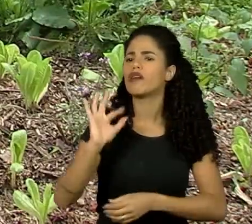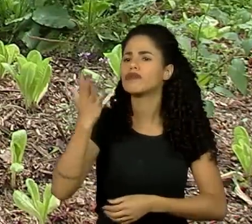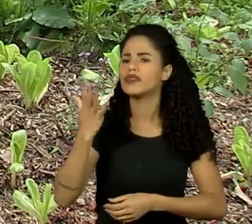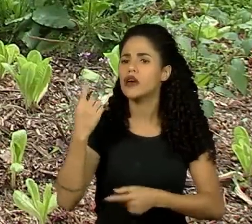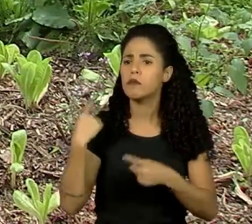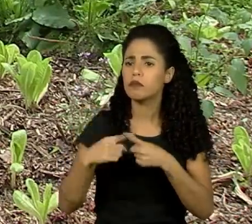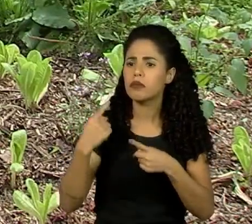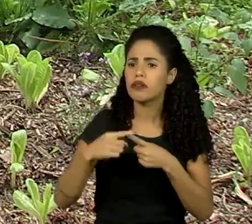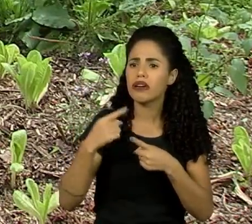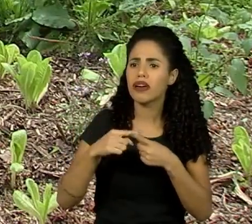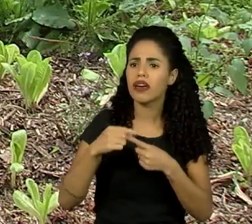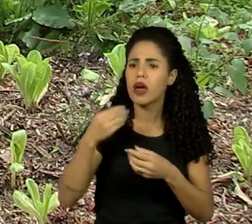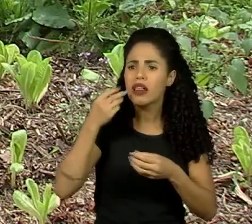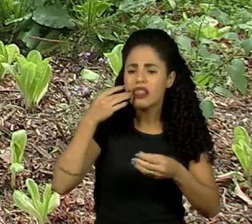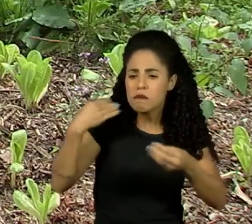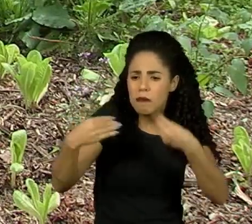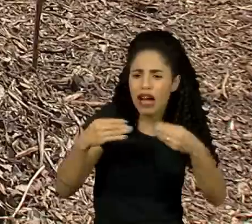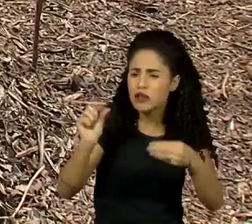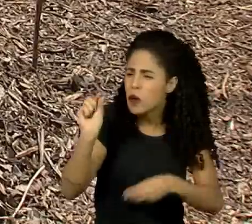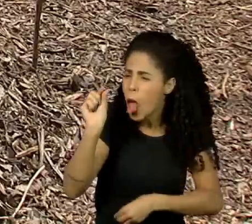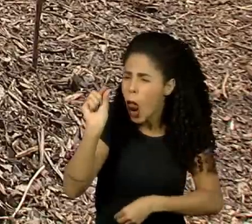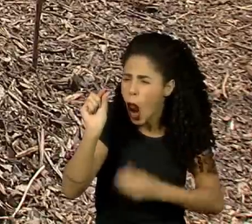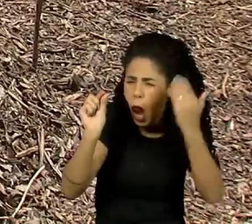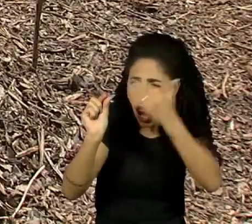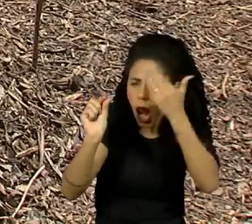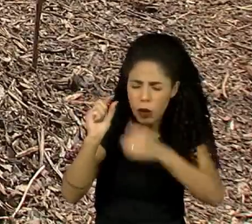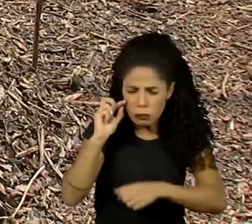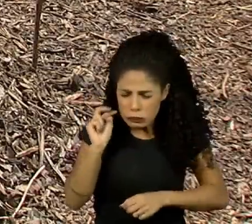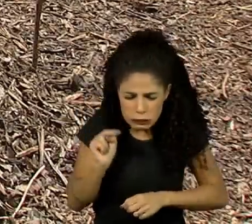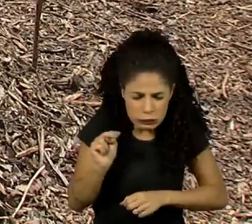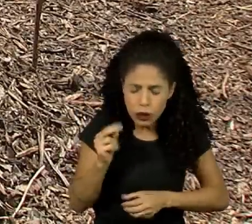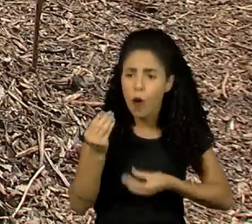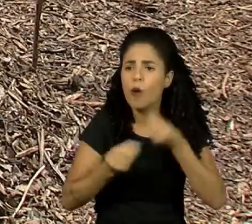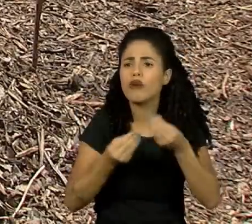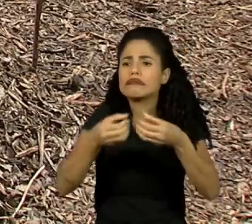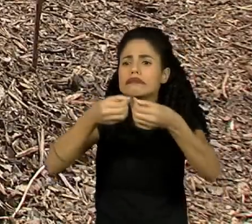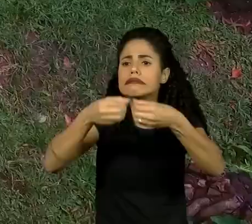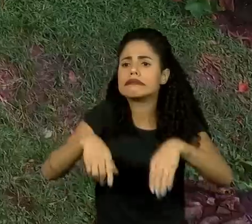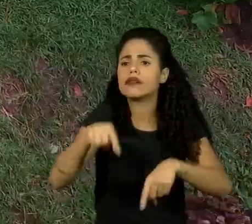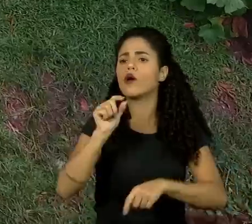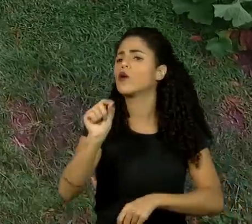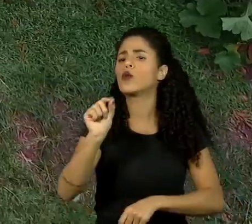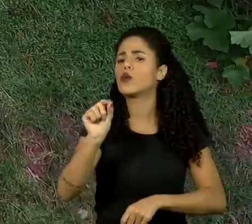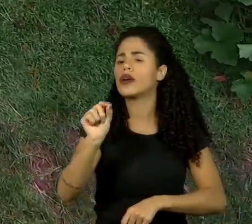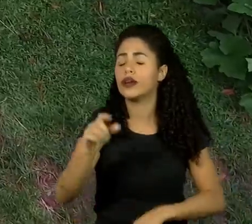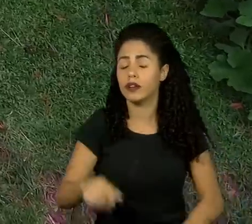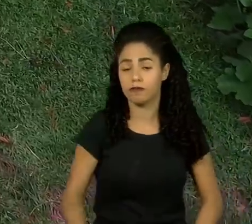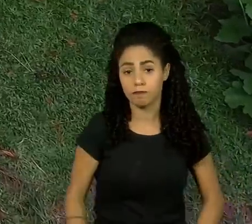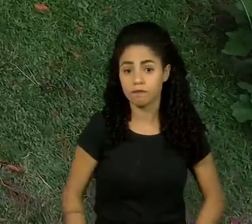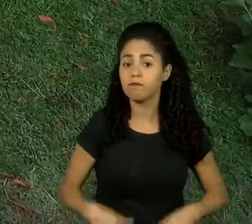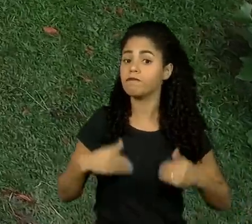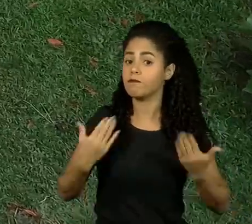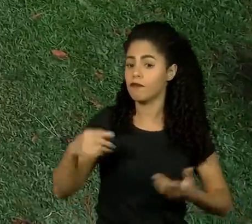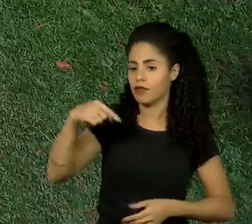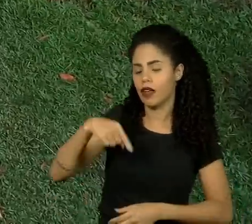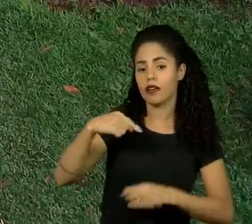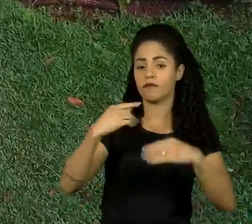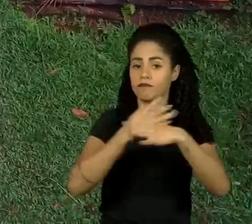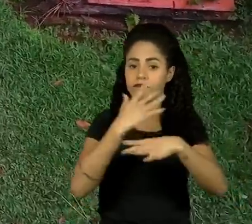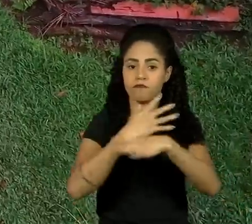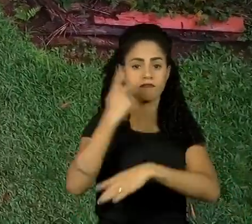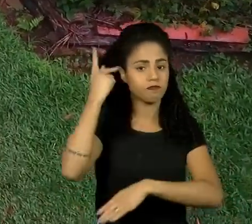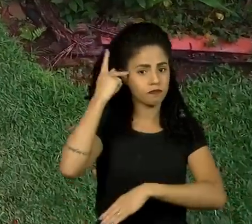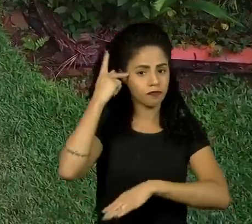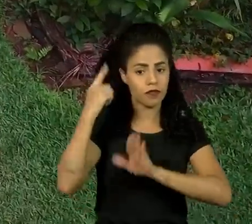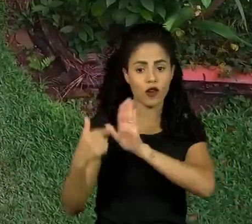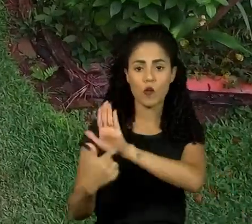que é produzido de plástico hoje, né, como que vai ser esse cenário daqui a 50 anos. A cidade de São Paulo registra uma